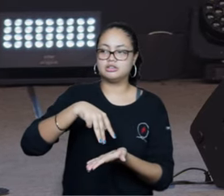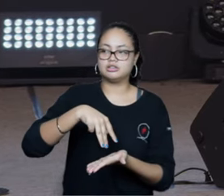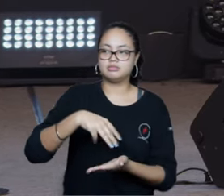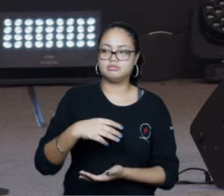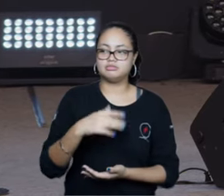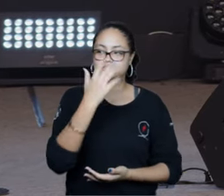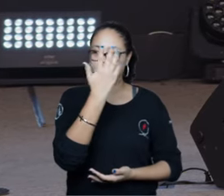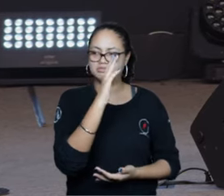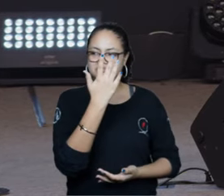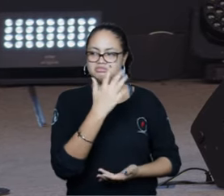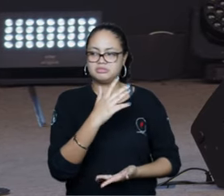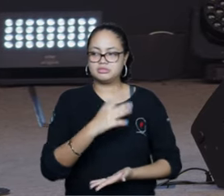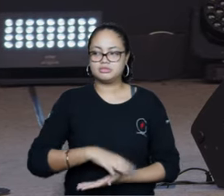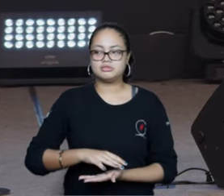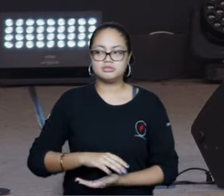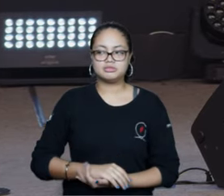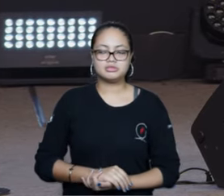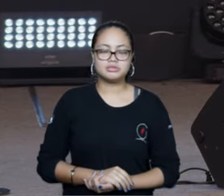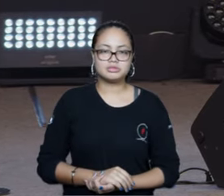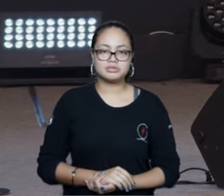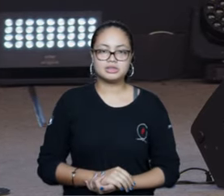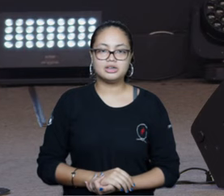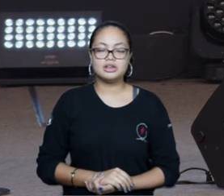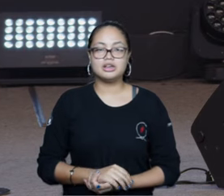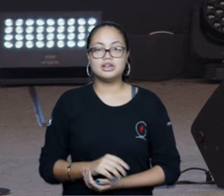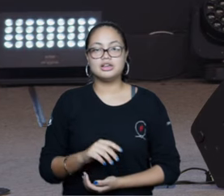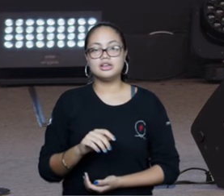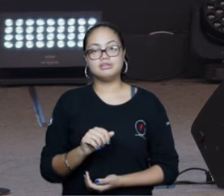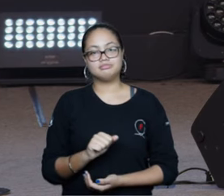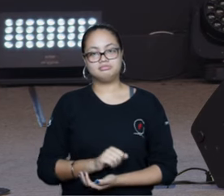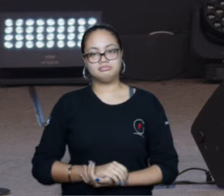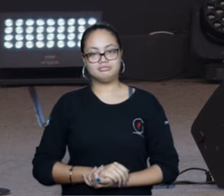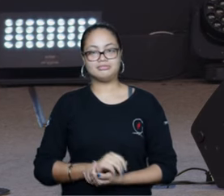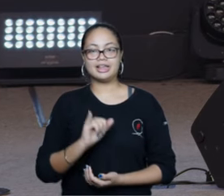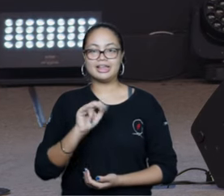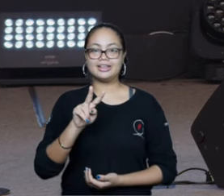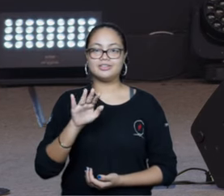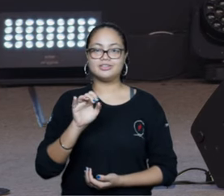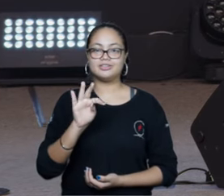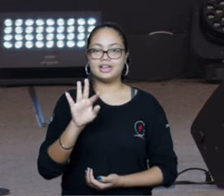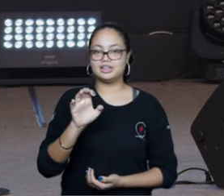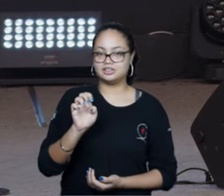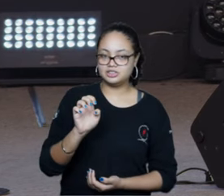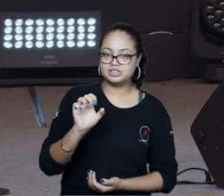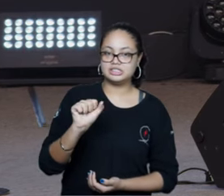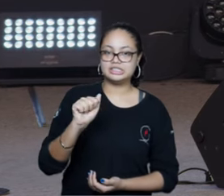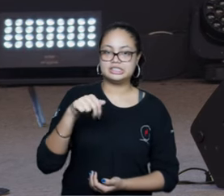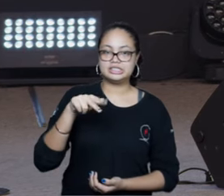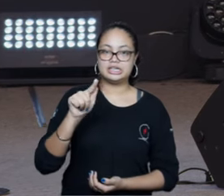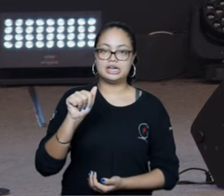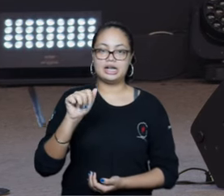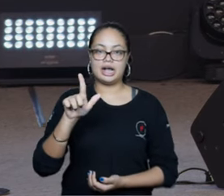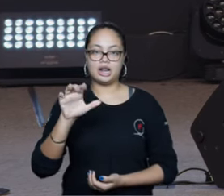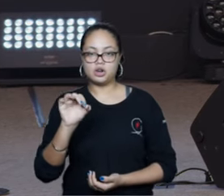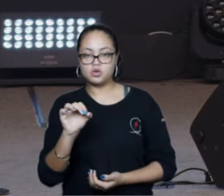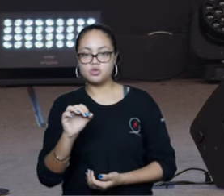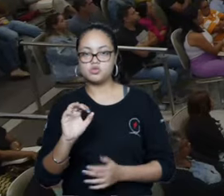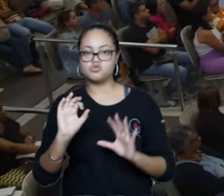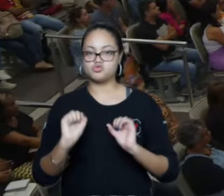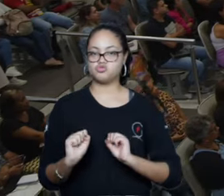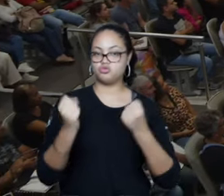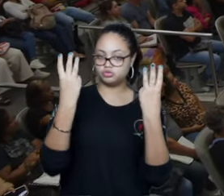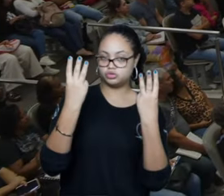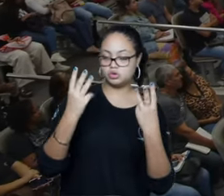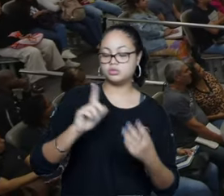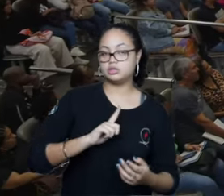e no Sambódromo Ivete Sangalo e a fazer um Show no mesmo tempo e